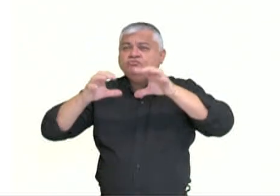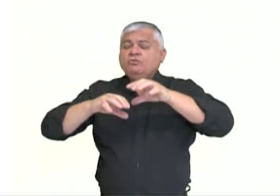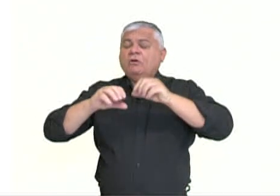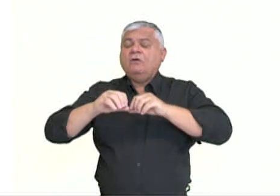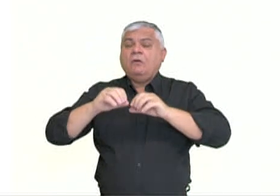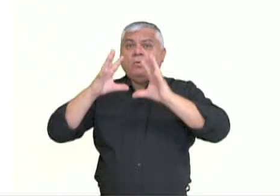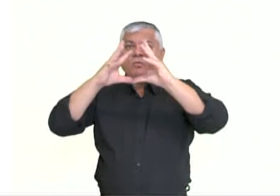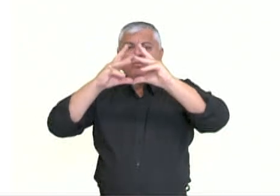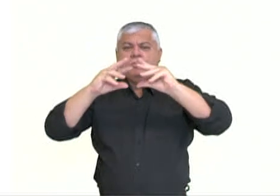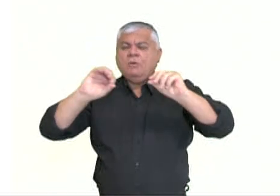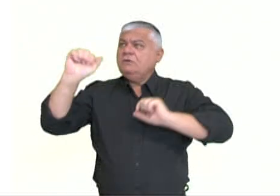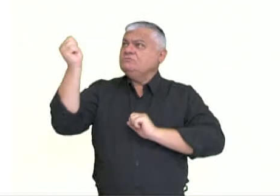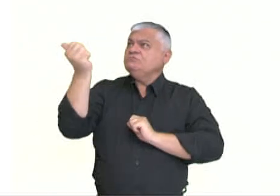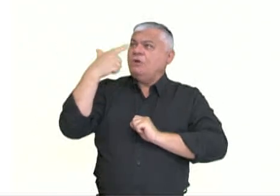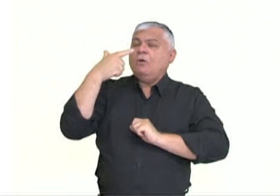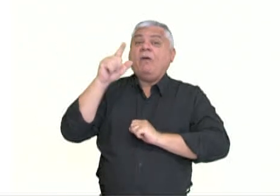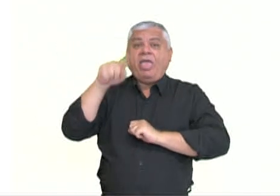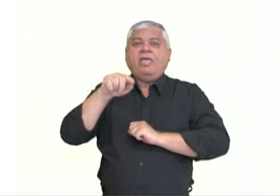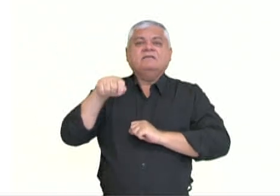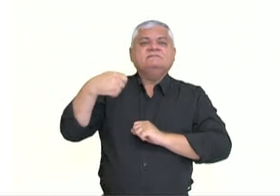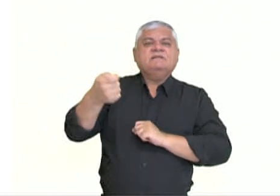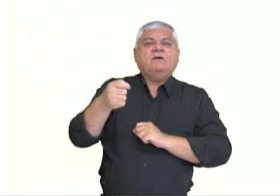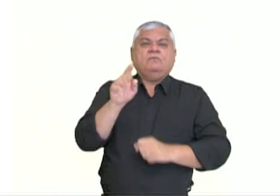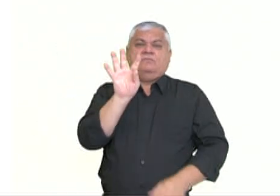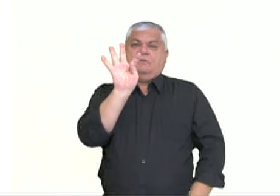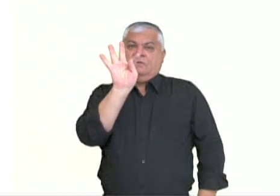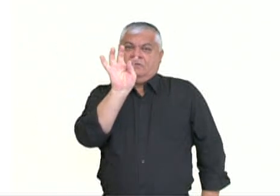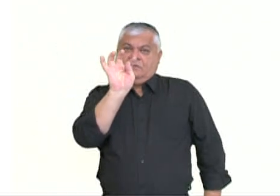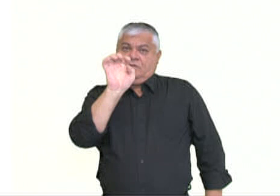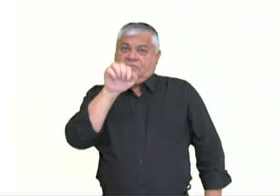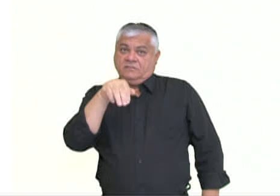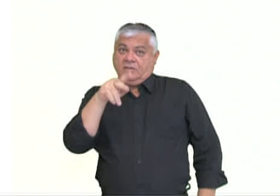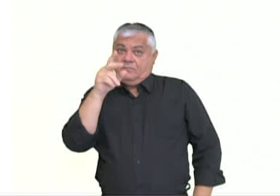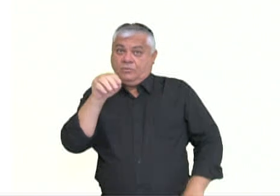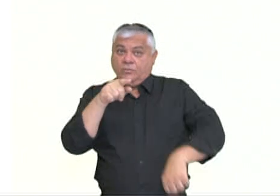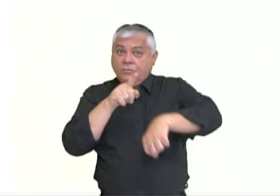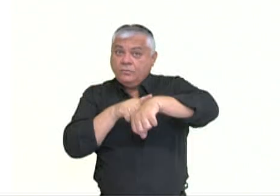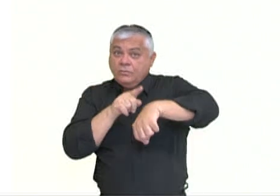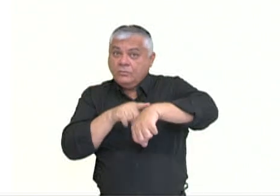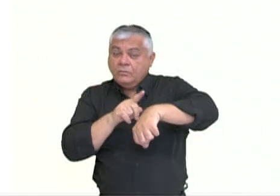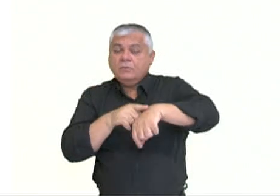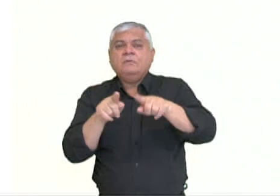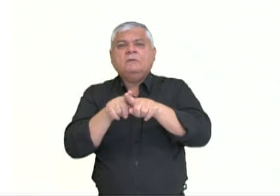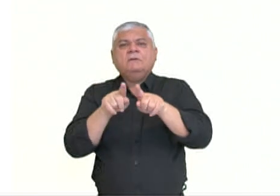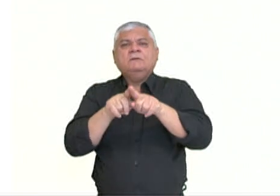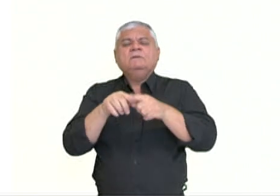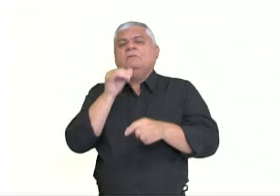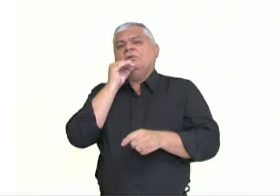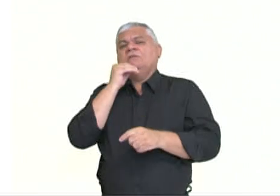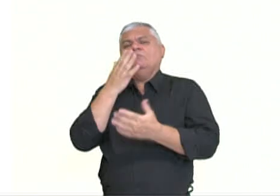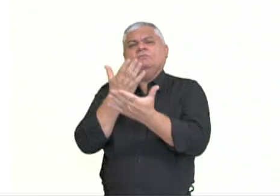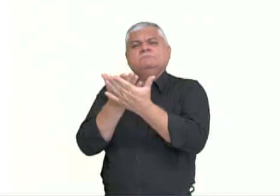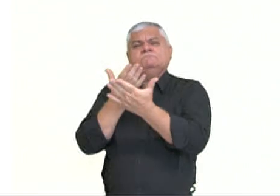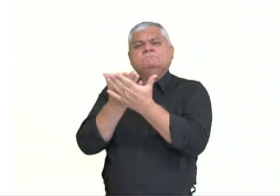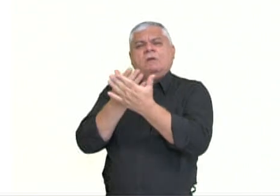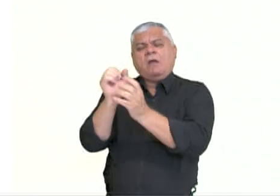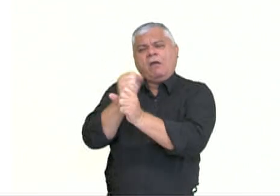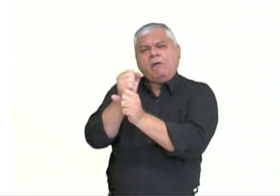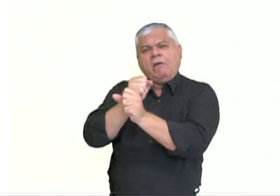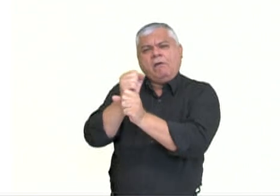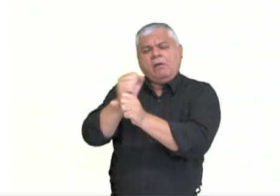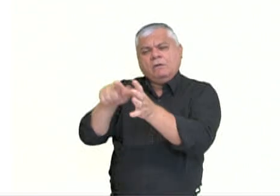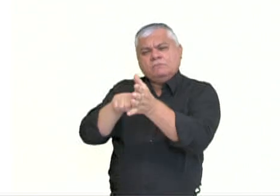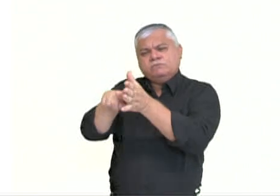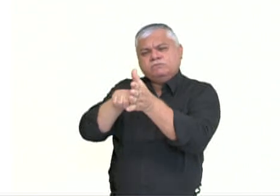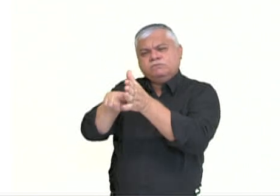Quando se estuda essas características do tempo atmosférico, se observa isso ao longo de alguns anos, se